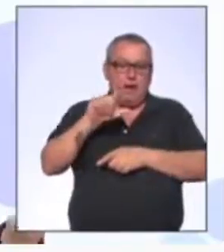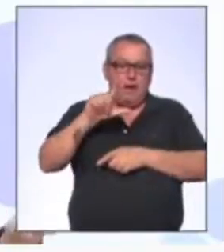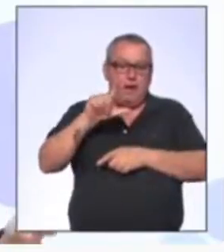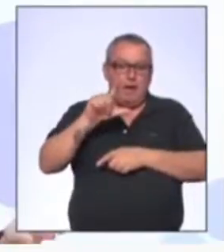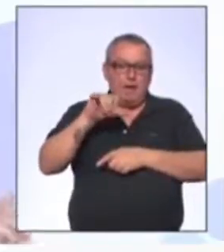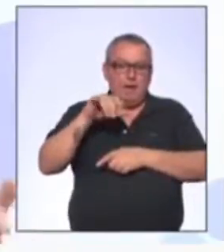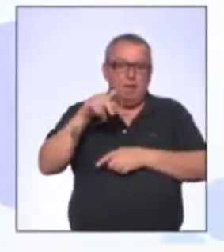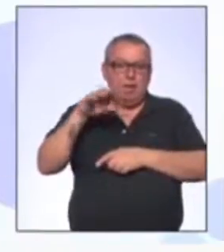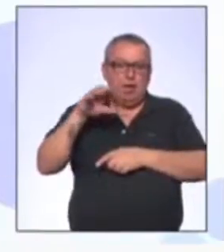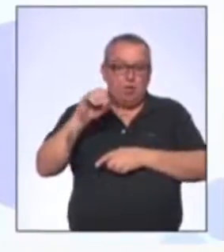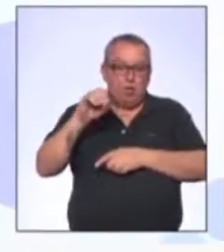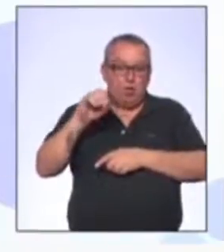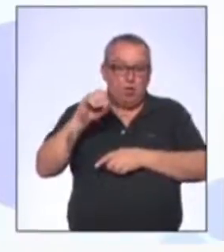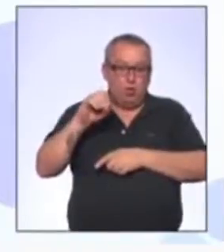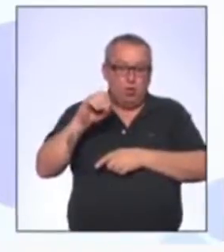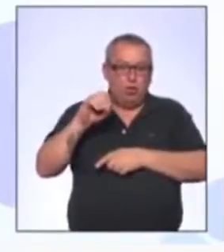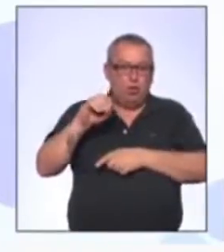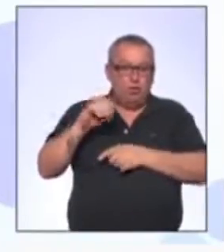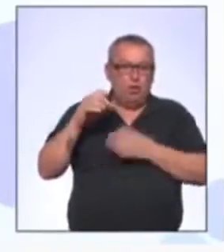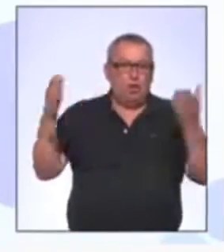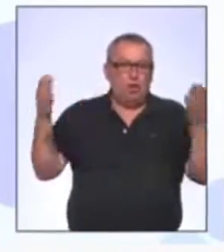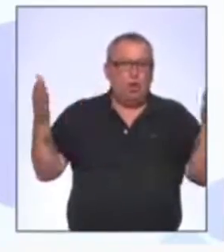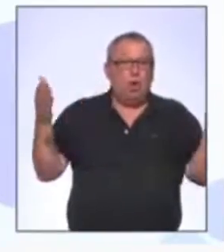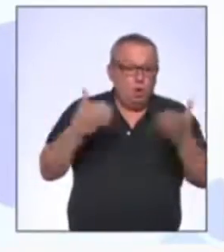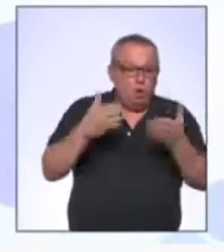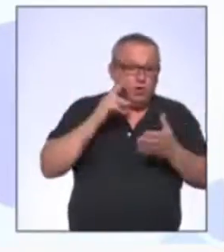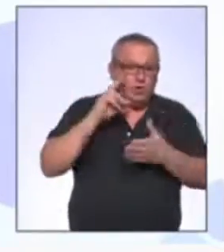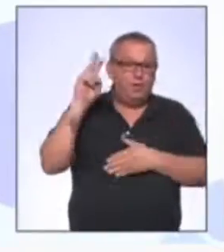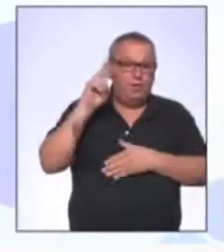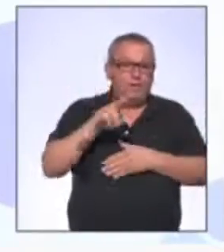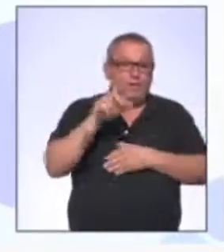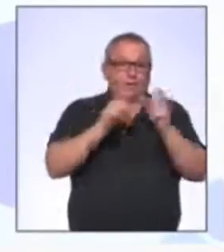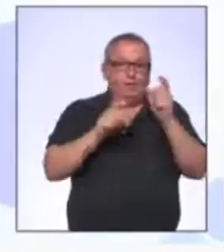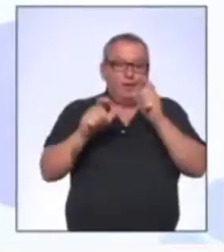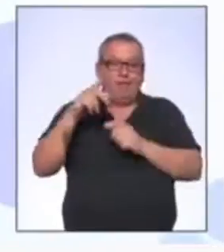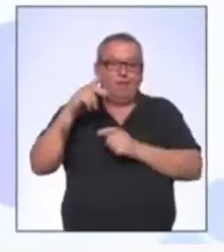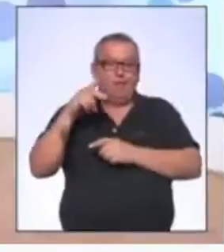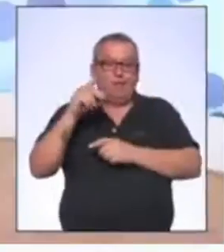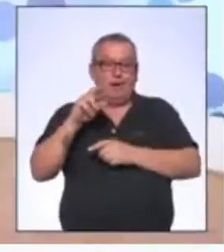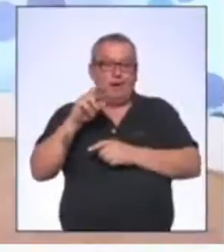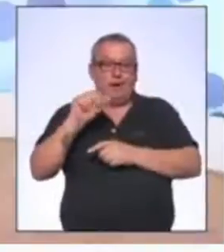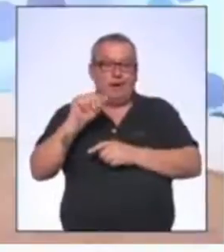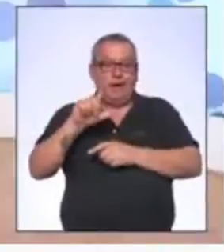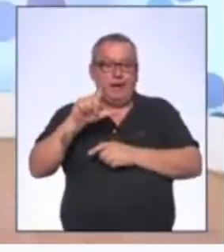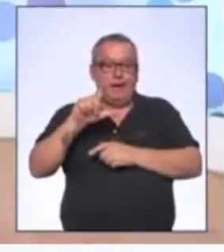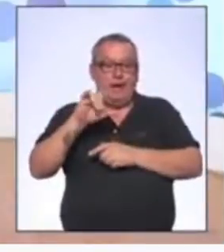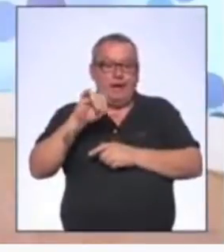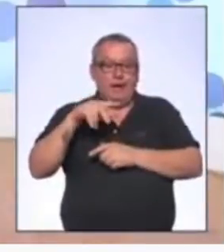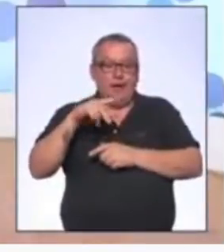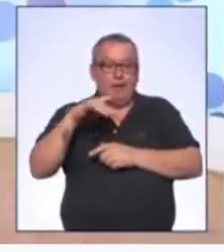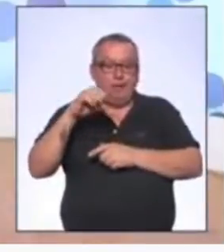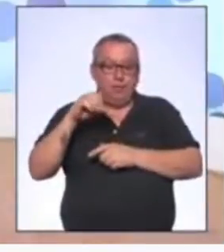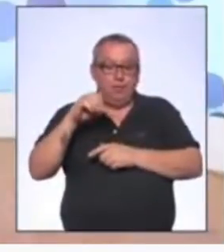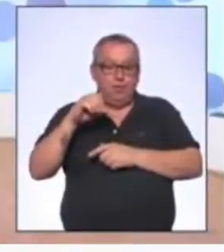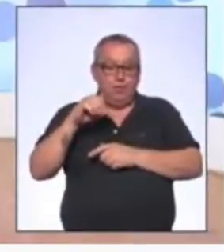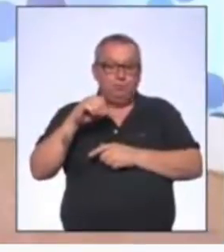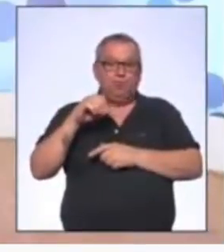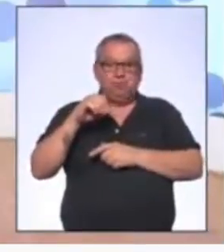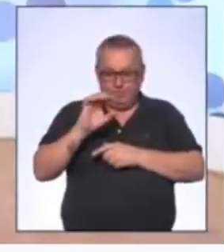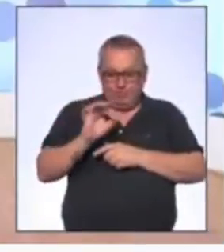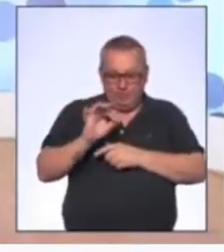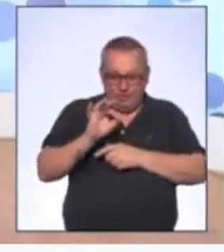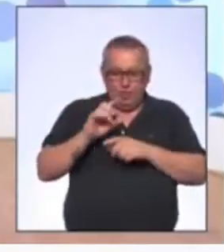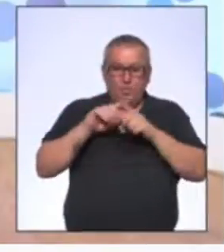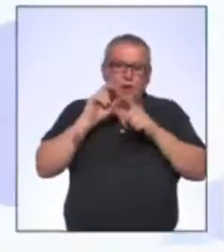corretas mas é sim hoje a gente ouvir mais paralímpico na tv se ajuste aí tá bom então se você ouvir paraolímpico